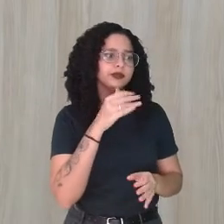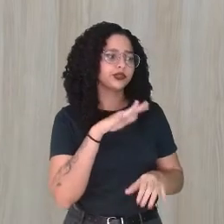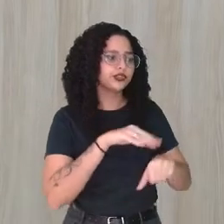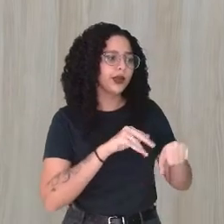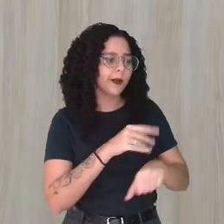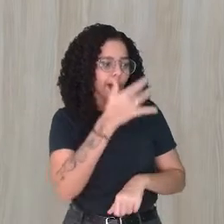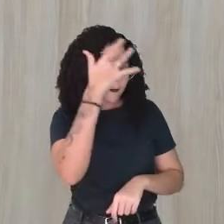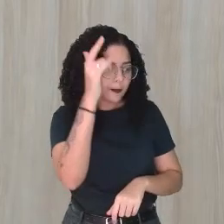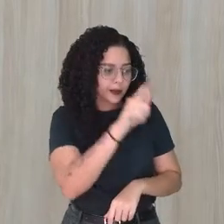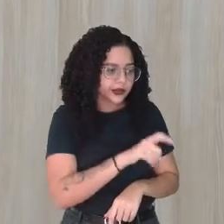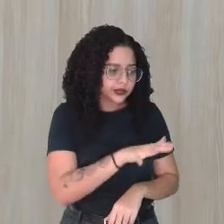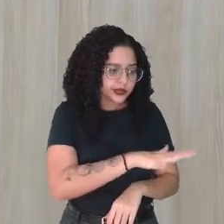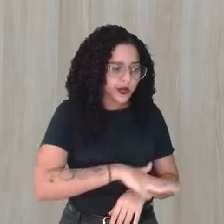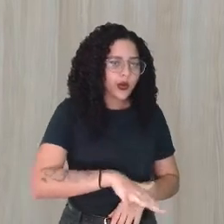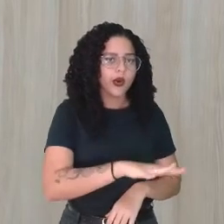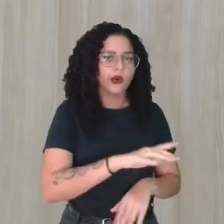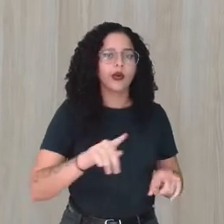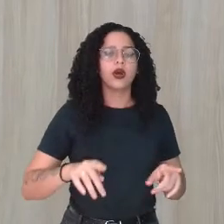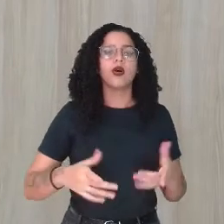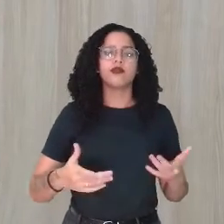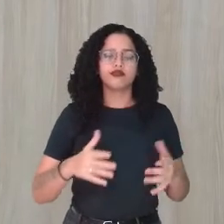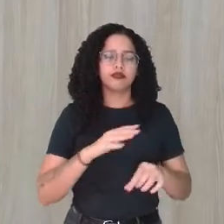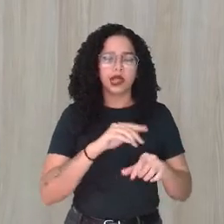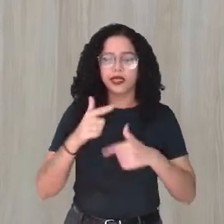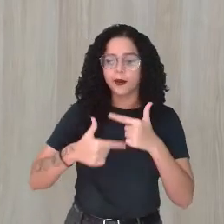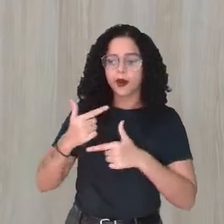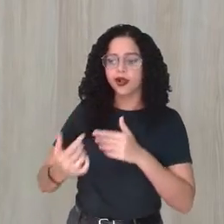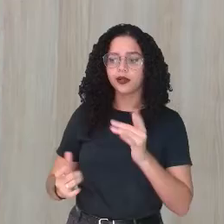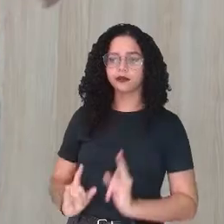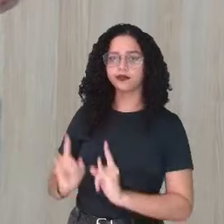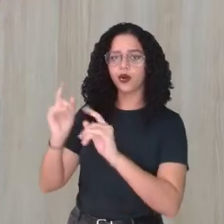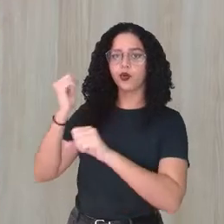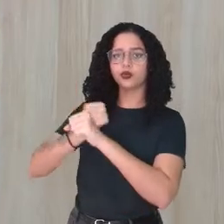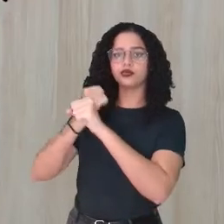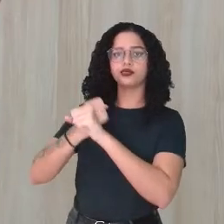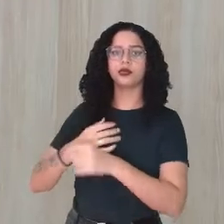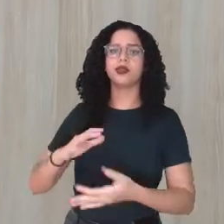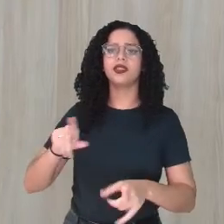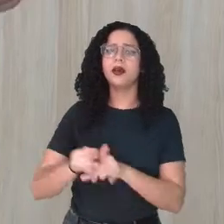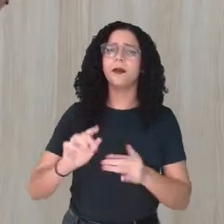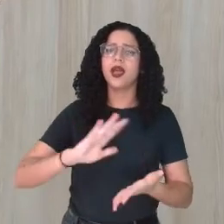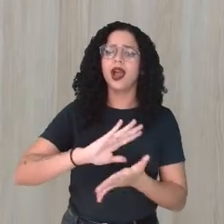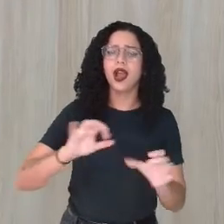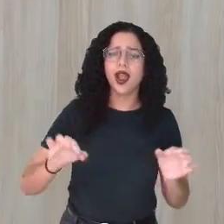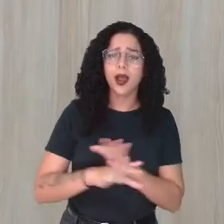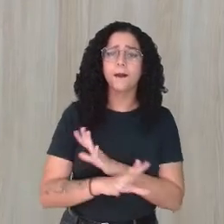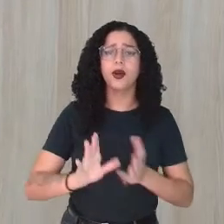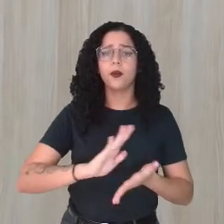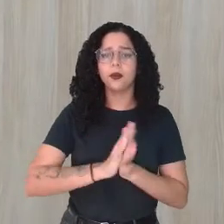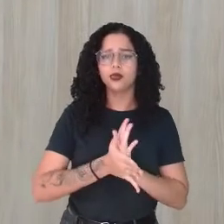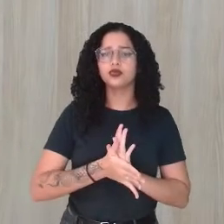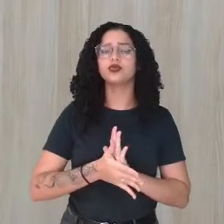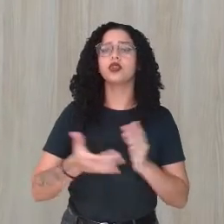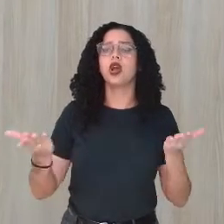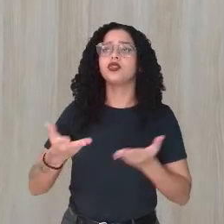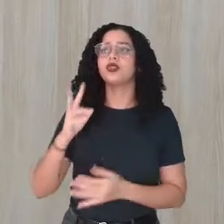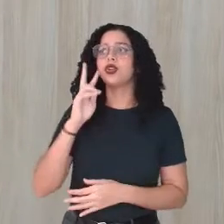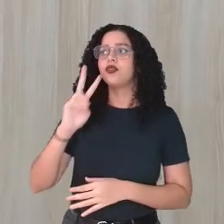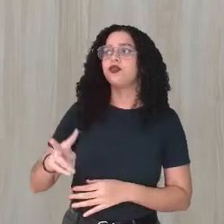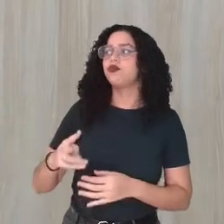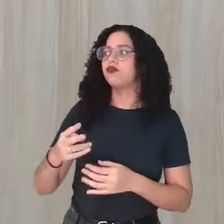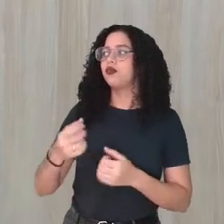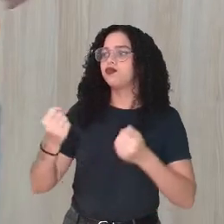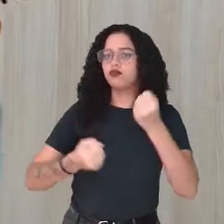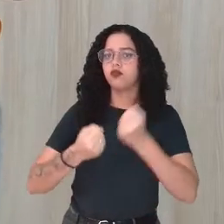é? Acabar também com esse preconceito, não é? A gente já vê hoje mulheres dirigindo ônibus,